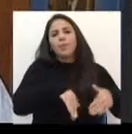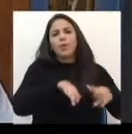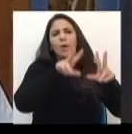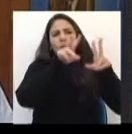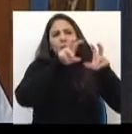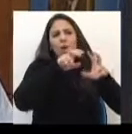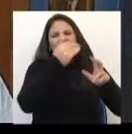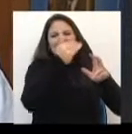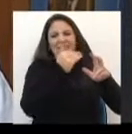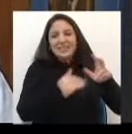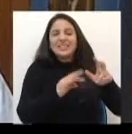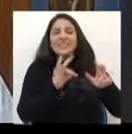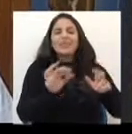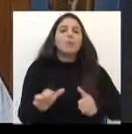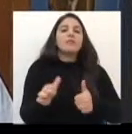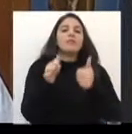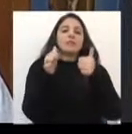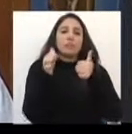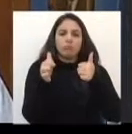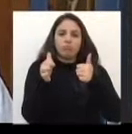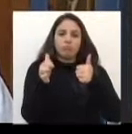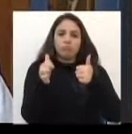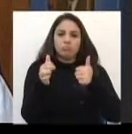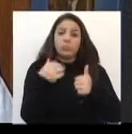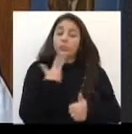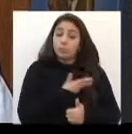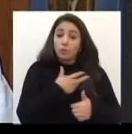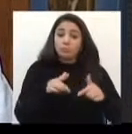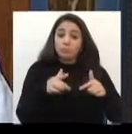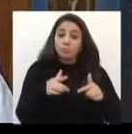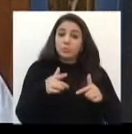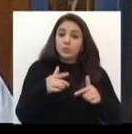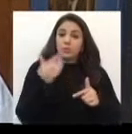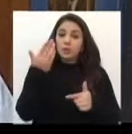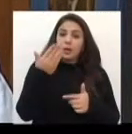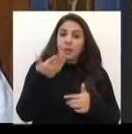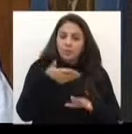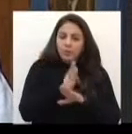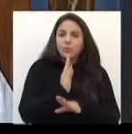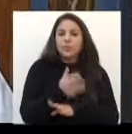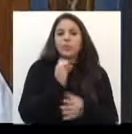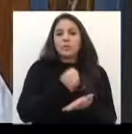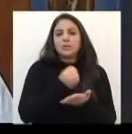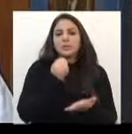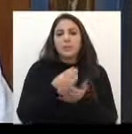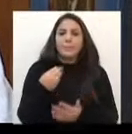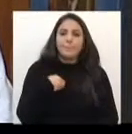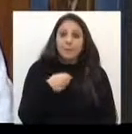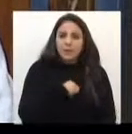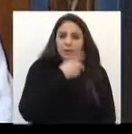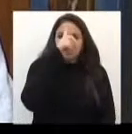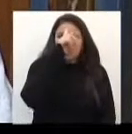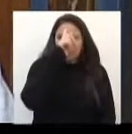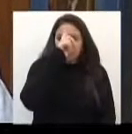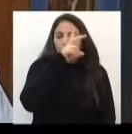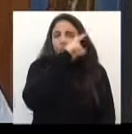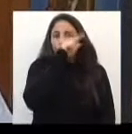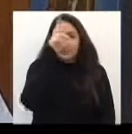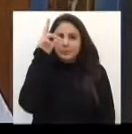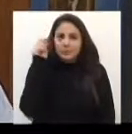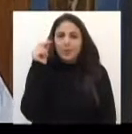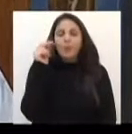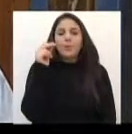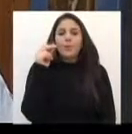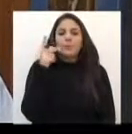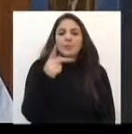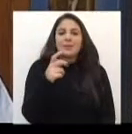sua qualificação. A gente aprovou recentemente a contratação dos médicos para o Hospital Municipal, de pediatras para o Hospital